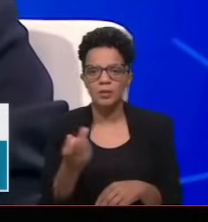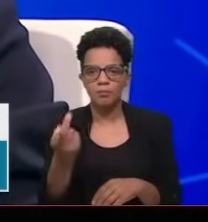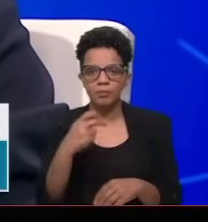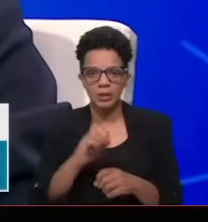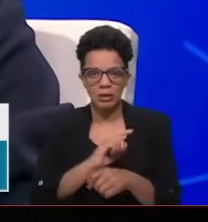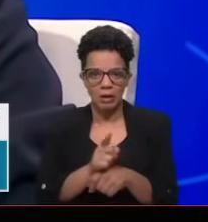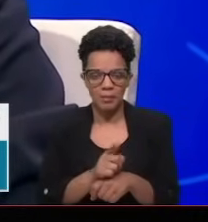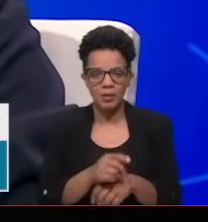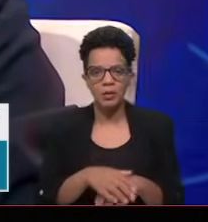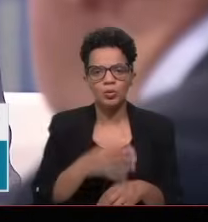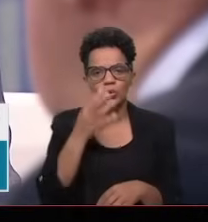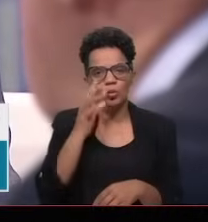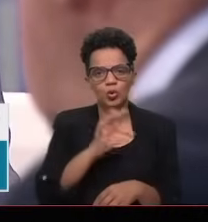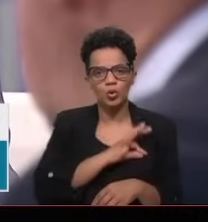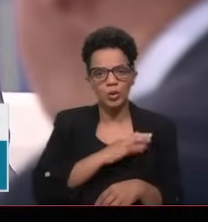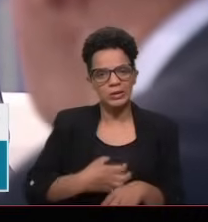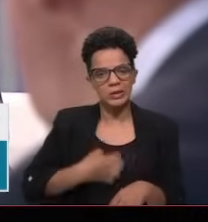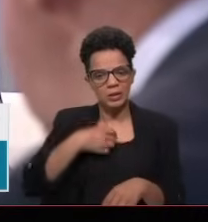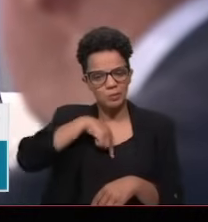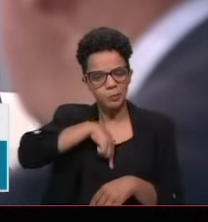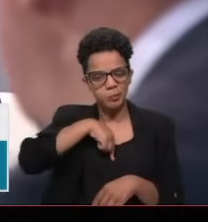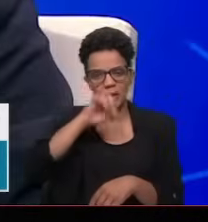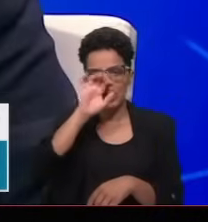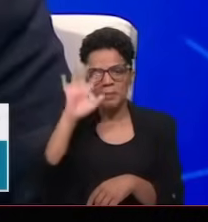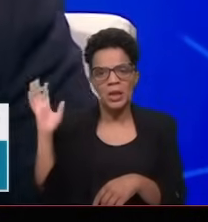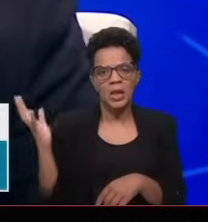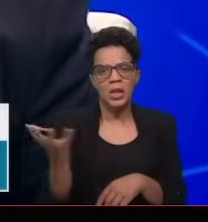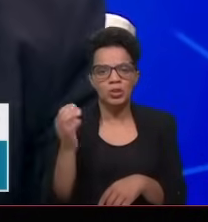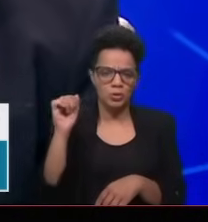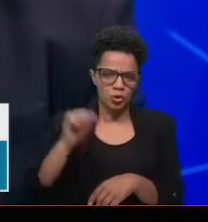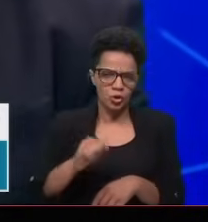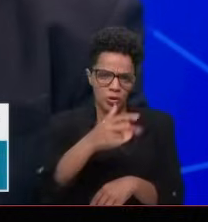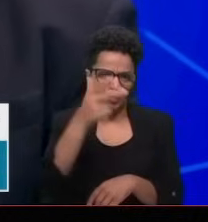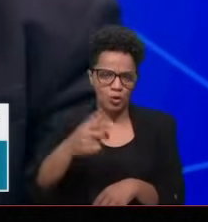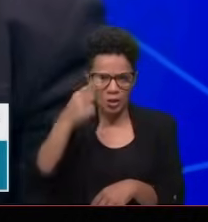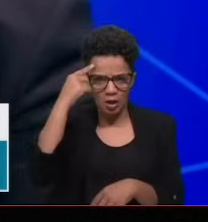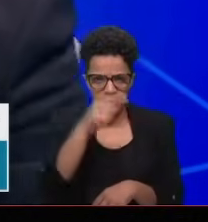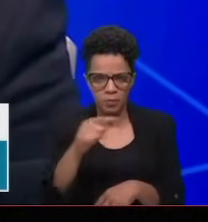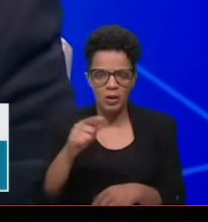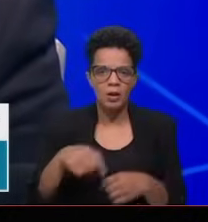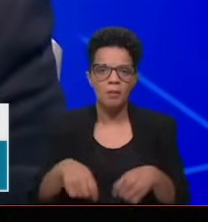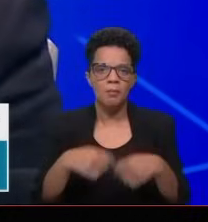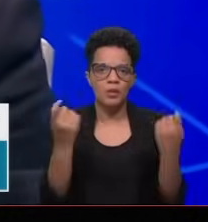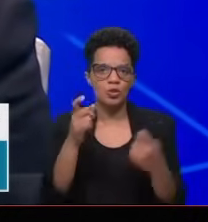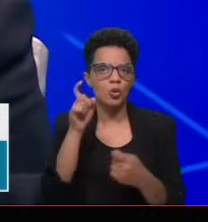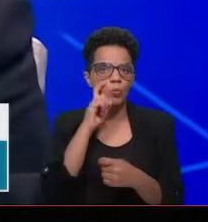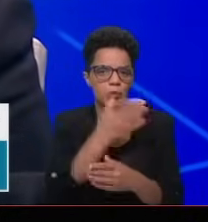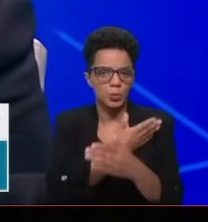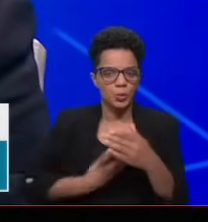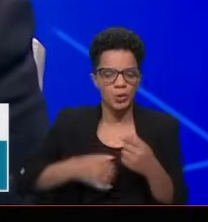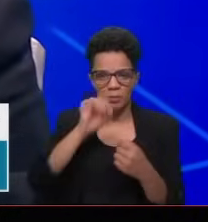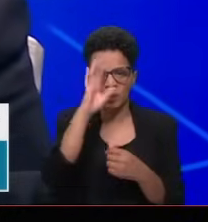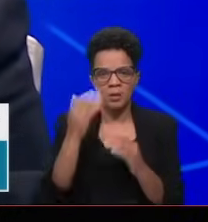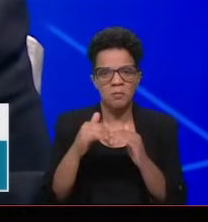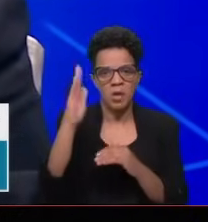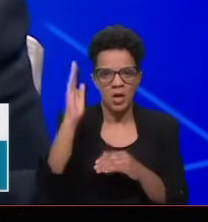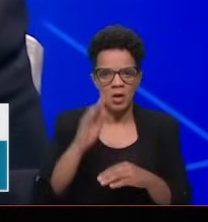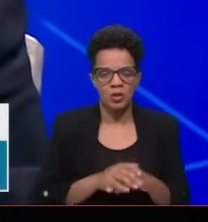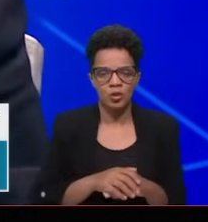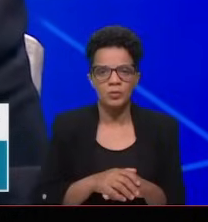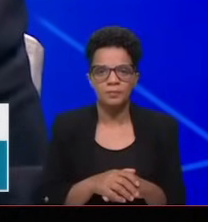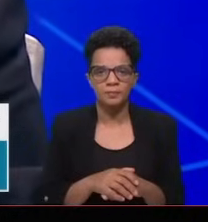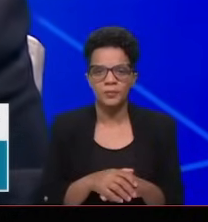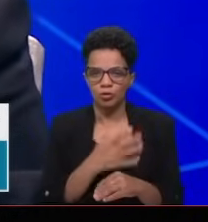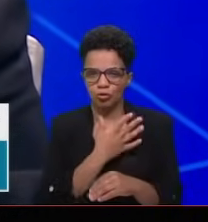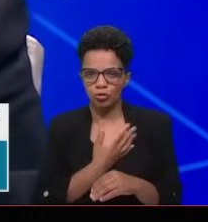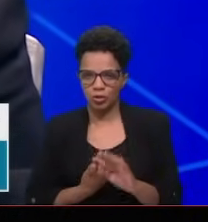considera-se amb consider completamente aliás Como sabe os partidos conservadores são os mais ambientalistas são os que defendem já vou